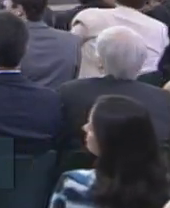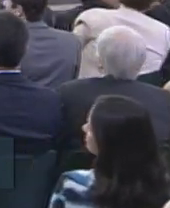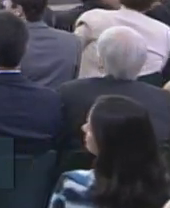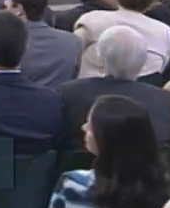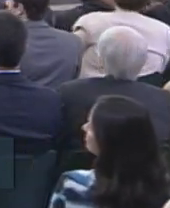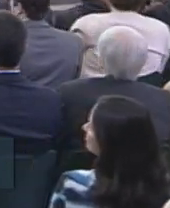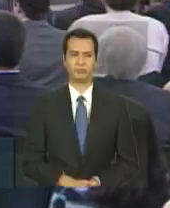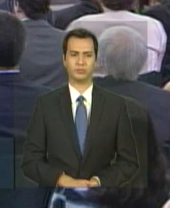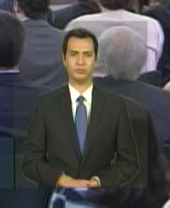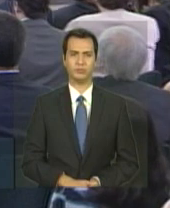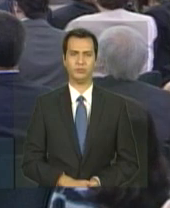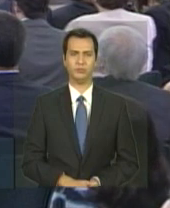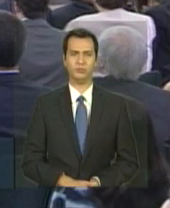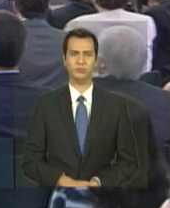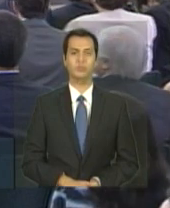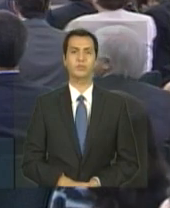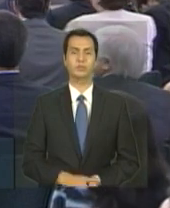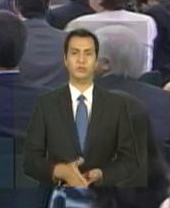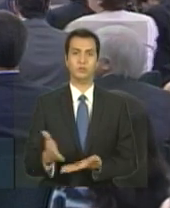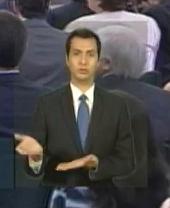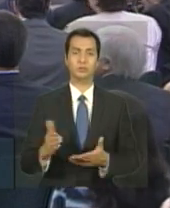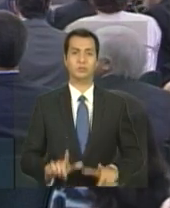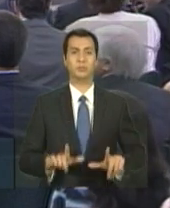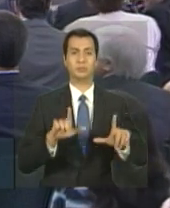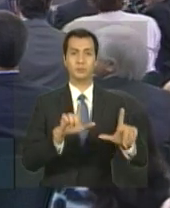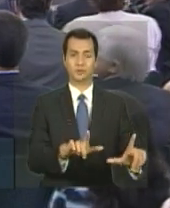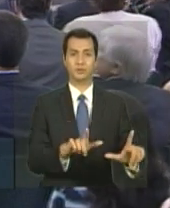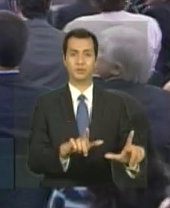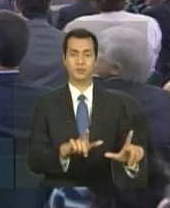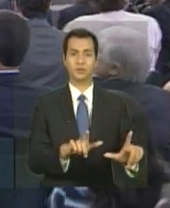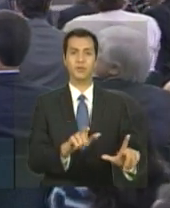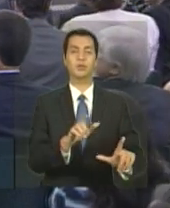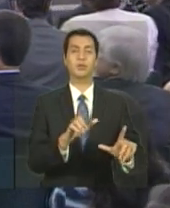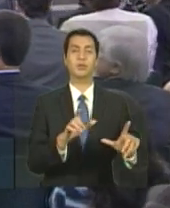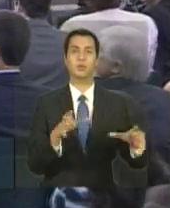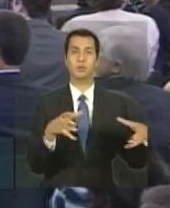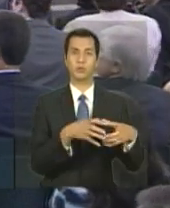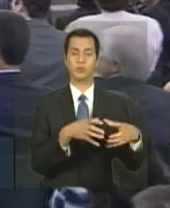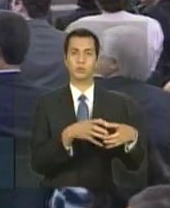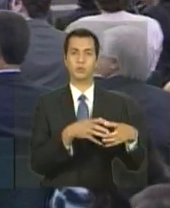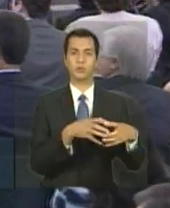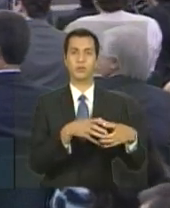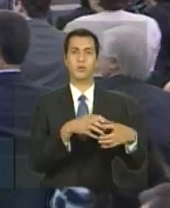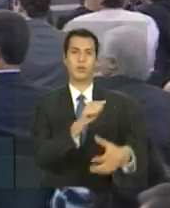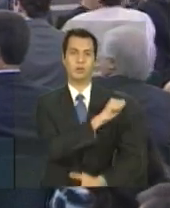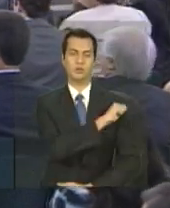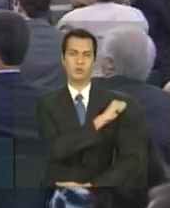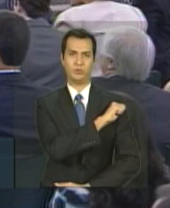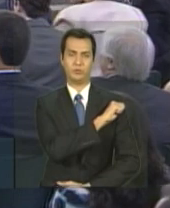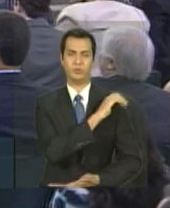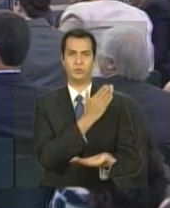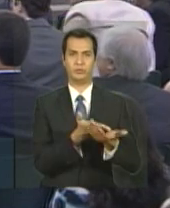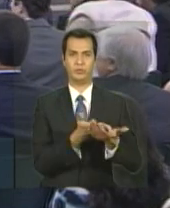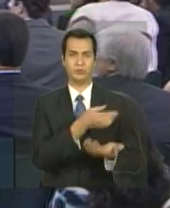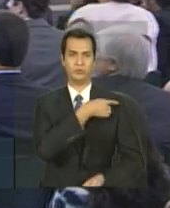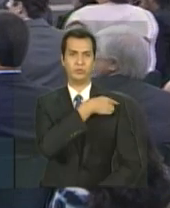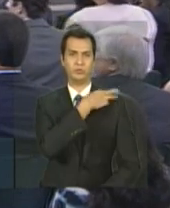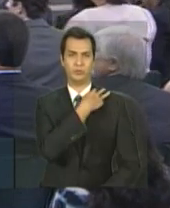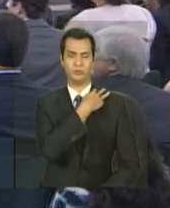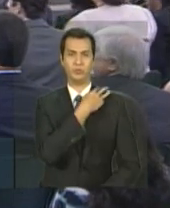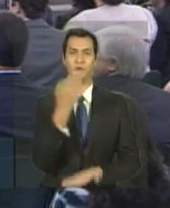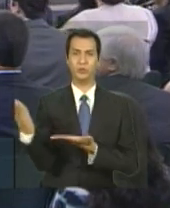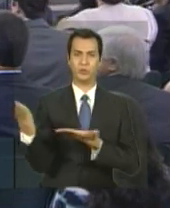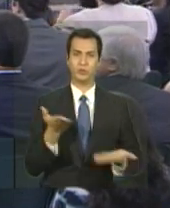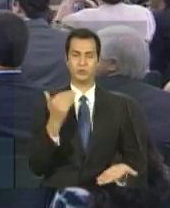Dando prosseguimento, procederemos à entrega das premiações aos agraciados da categoria Estudante do Ensino Médio. Convidamos a